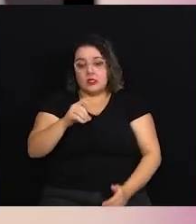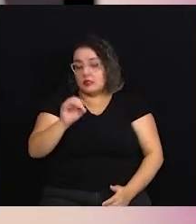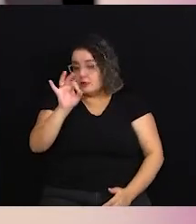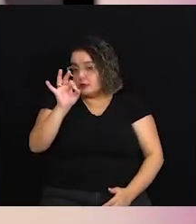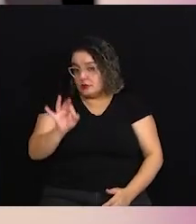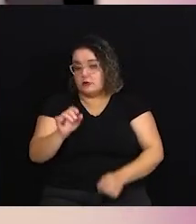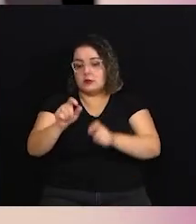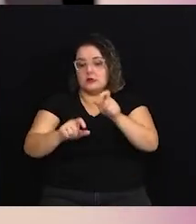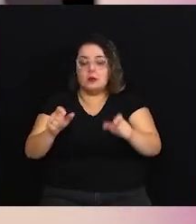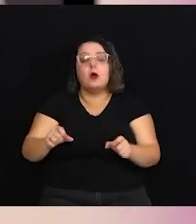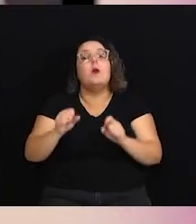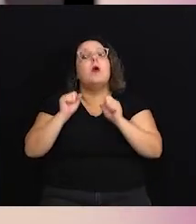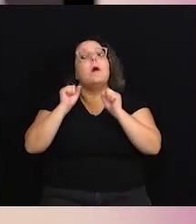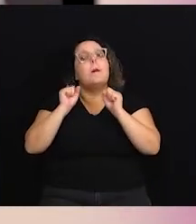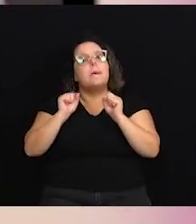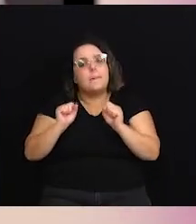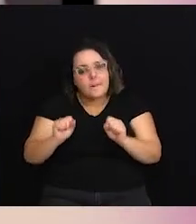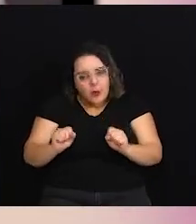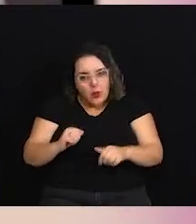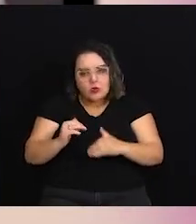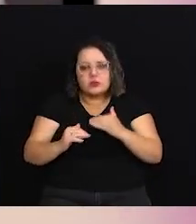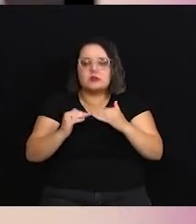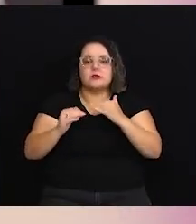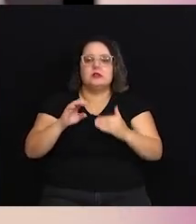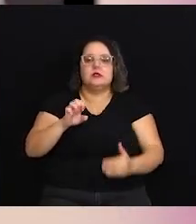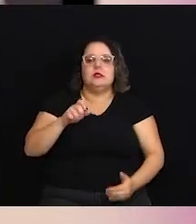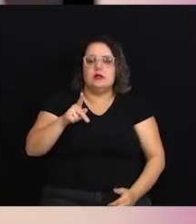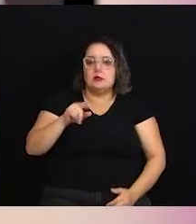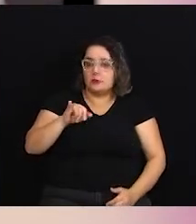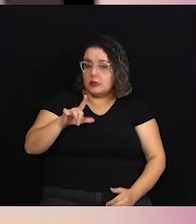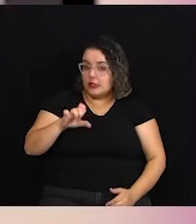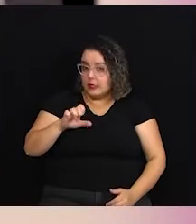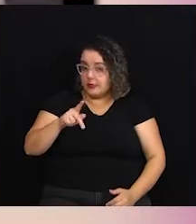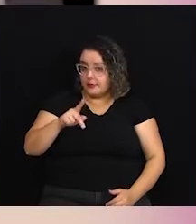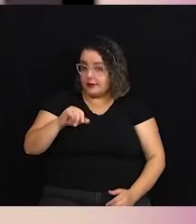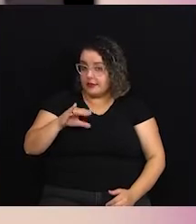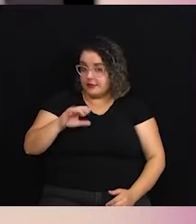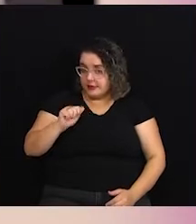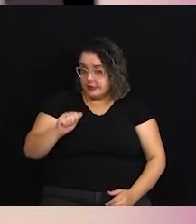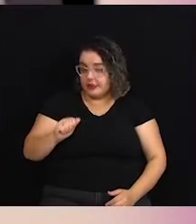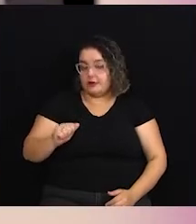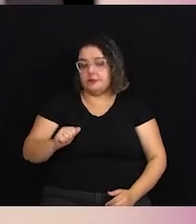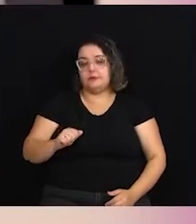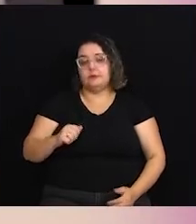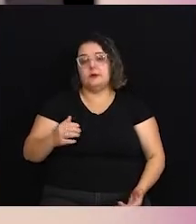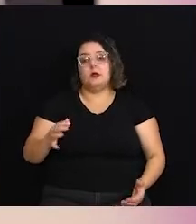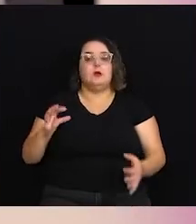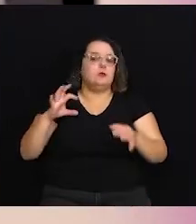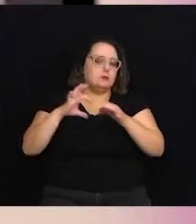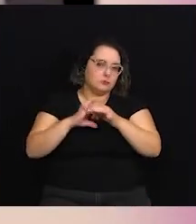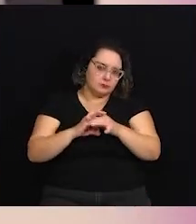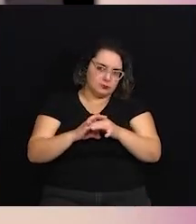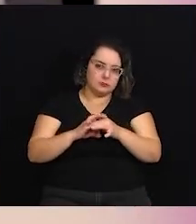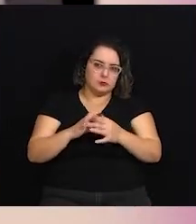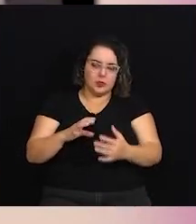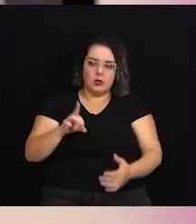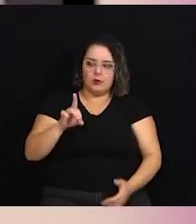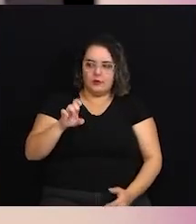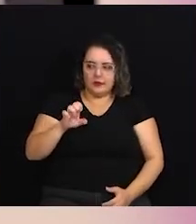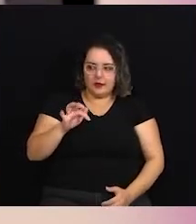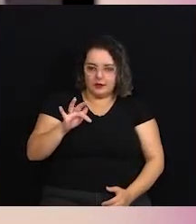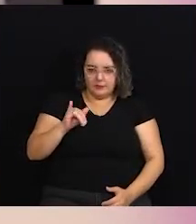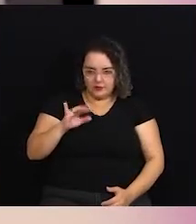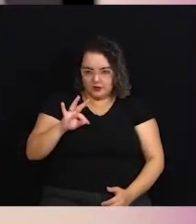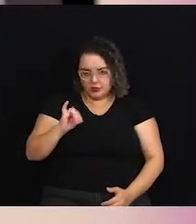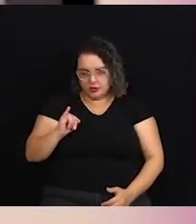dessas pessoas podem vir a desenvolver epilepsia é associado ao desce ser que a pessoa